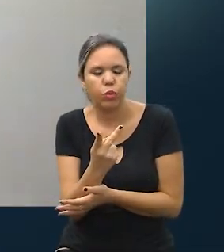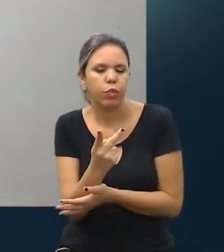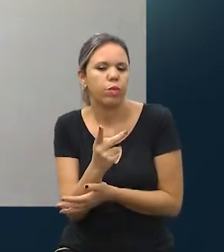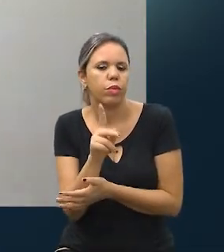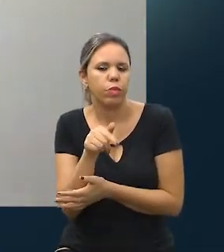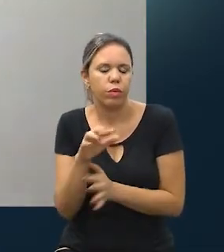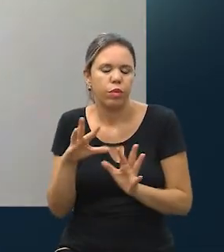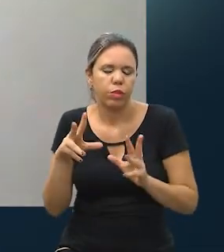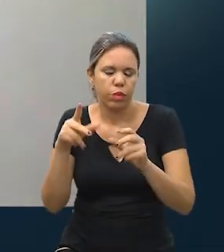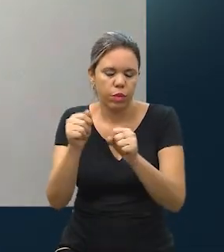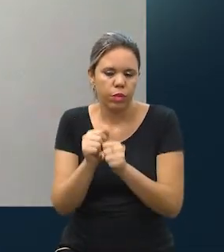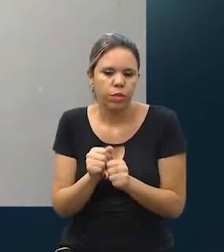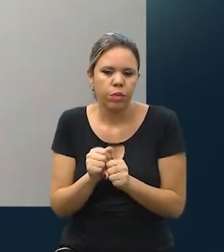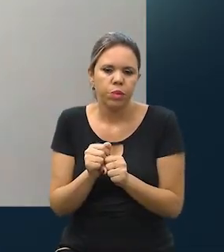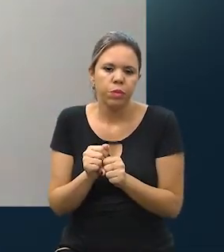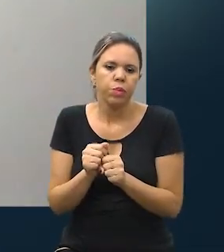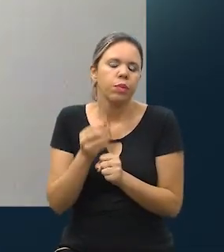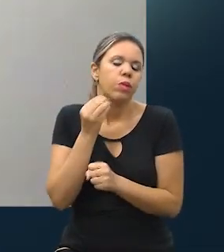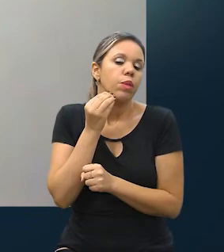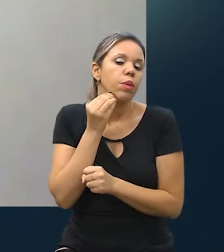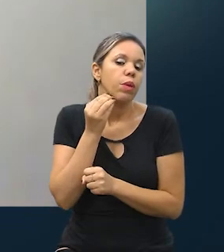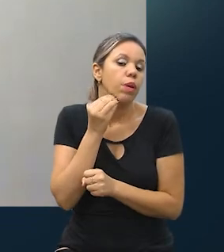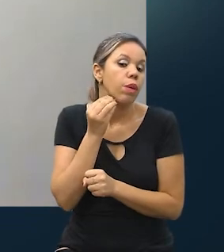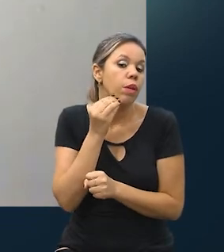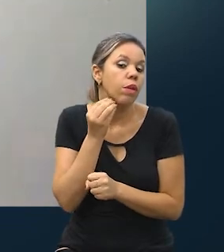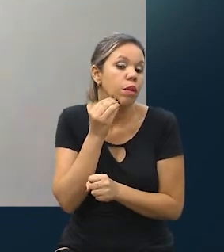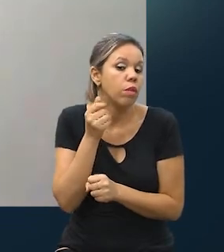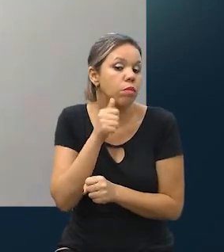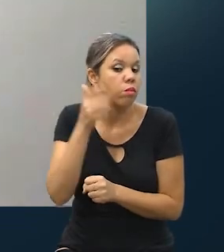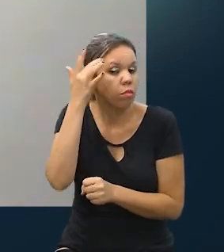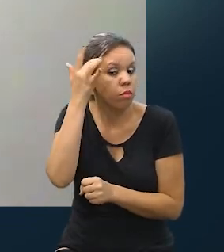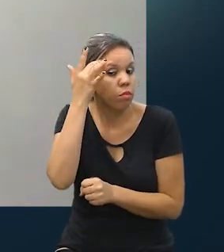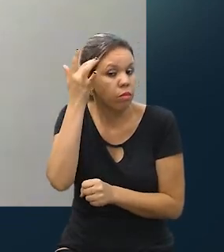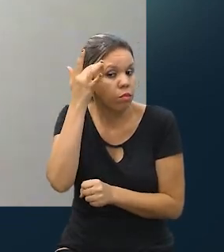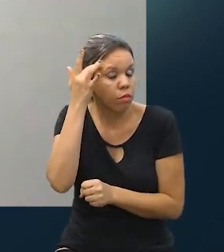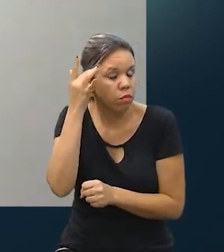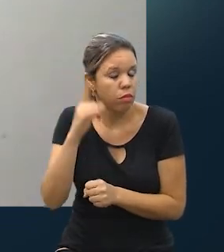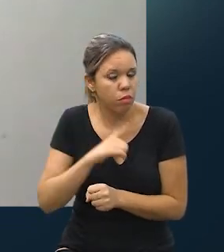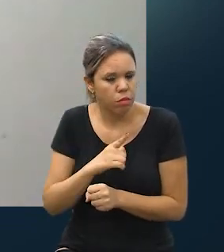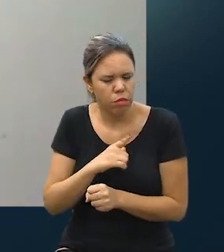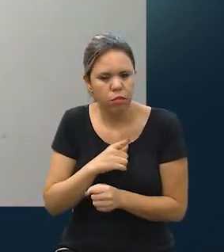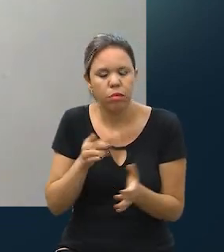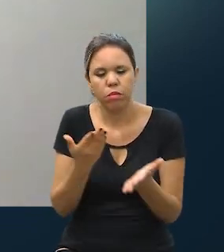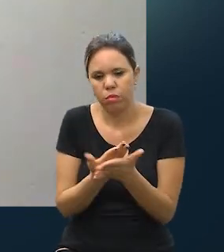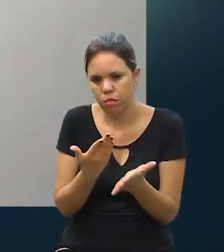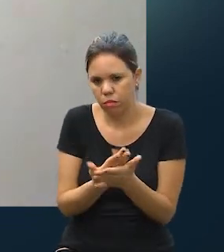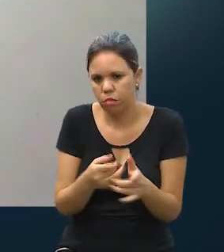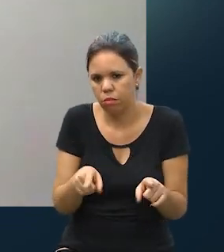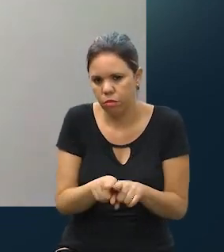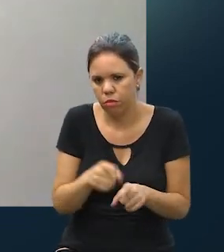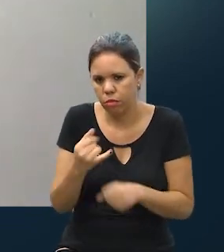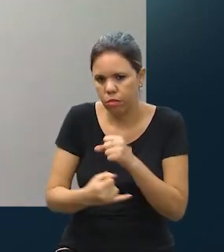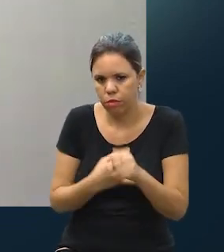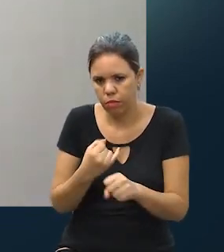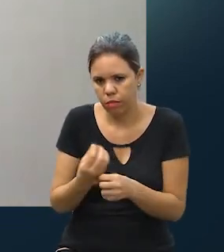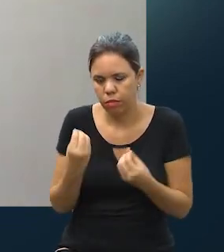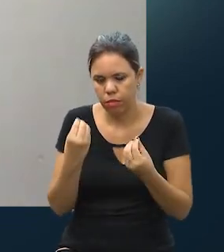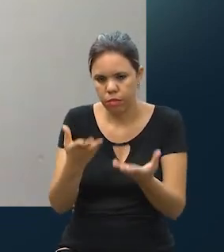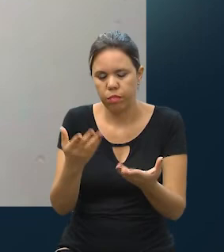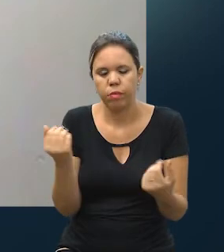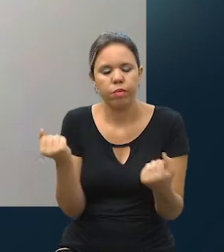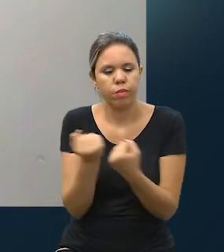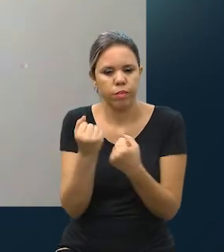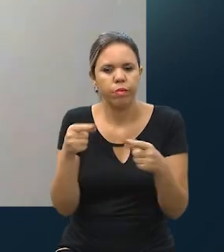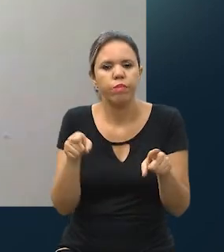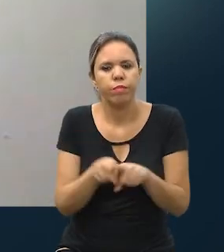Tudo isso são oportunidades para a mulher madura ficar aí no radar para ela estudar. E a gente, na plataforma, oferece esse tipo de